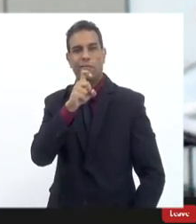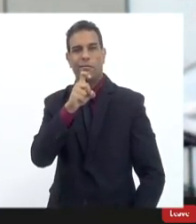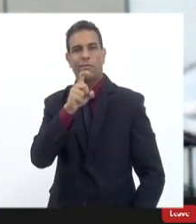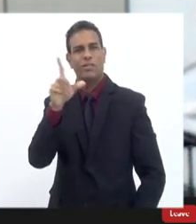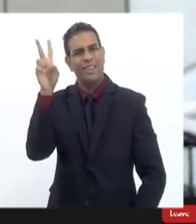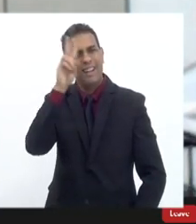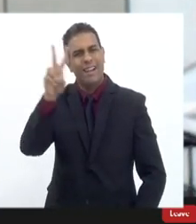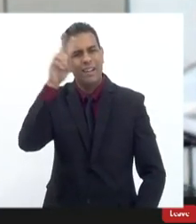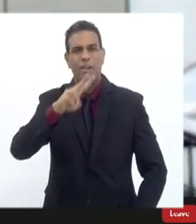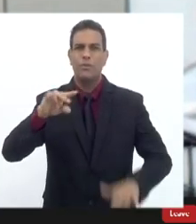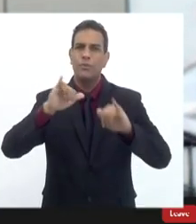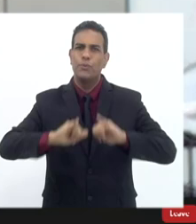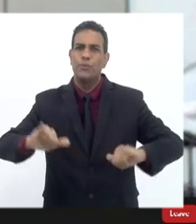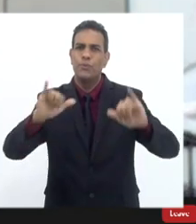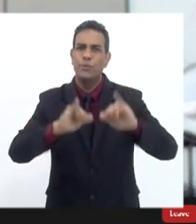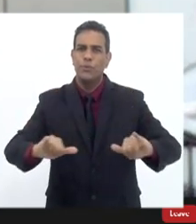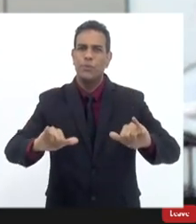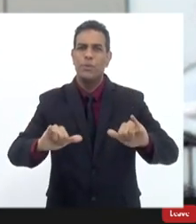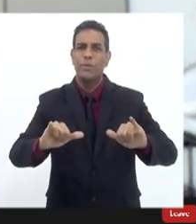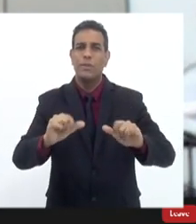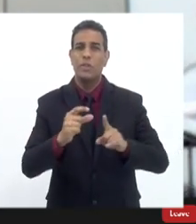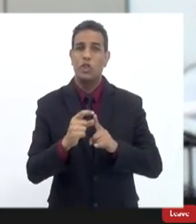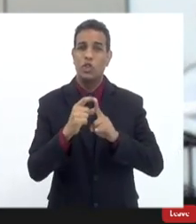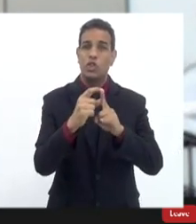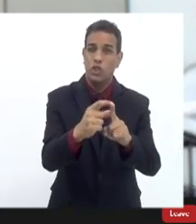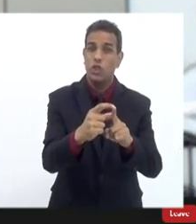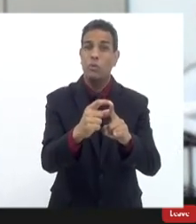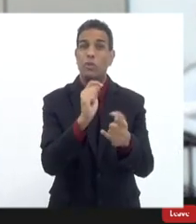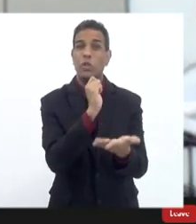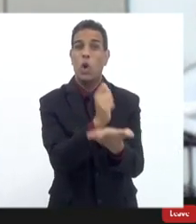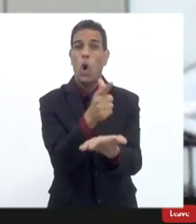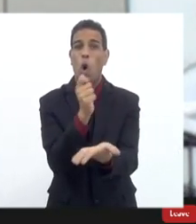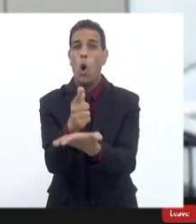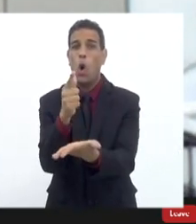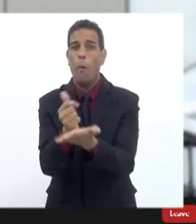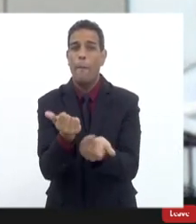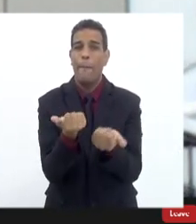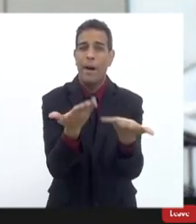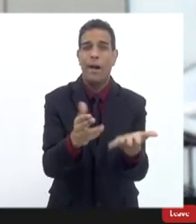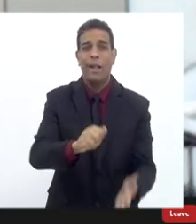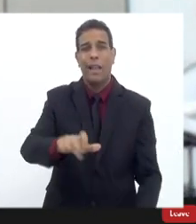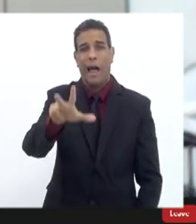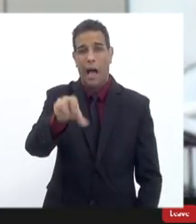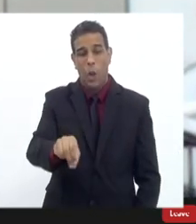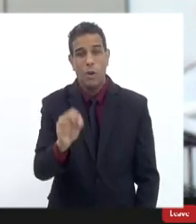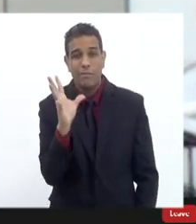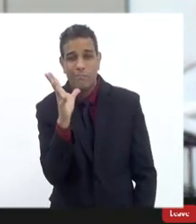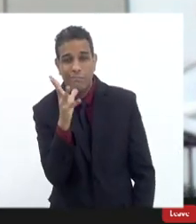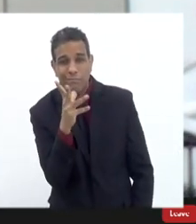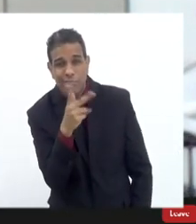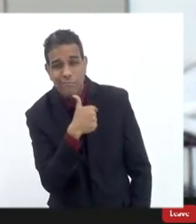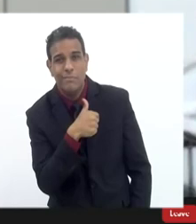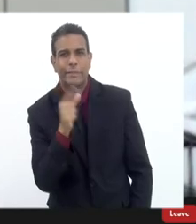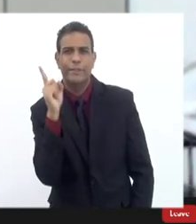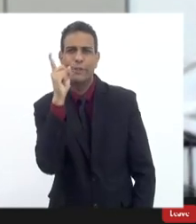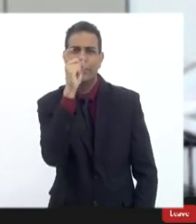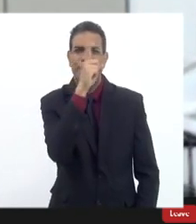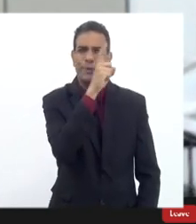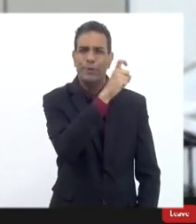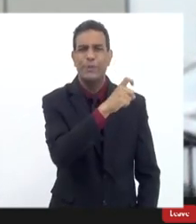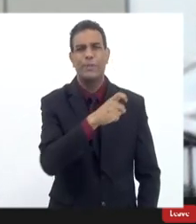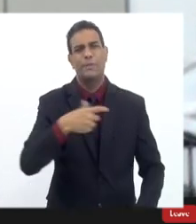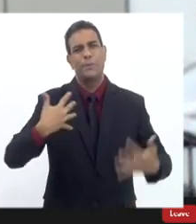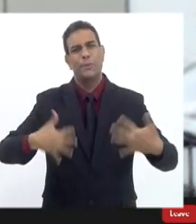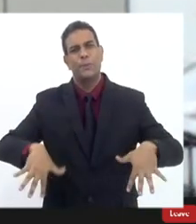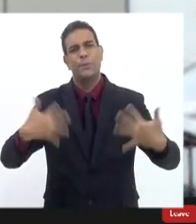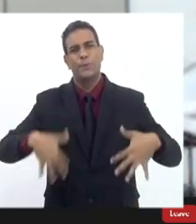de anúncios de que chips seriam comprados e nunca foram comprados, a demora, a dificuldade e os problemas